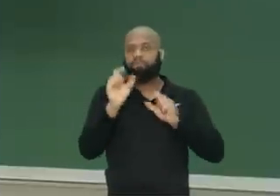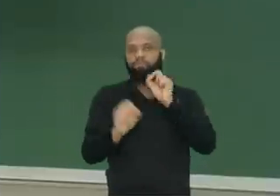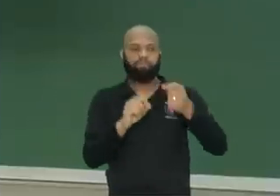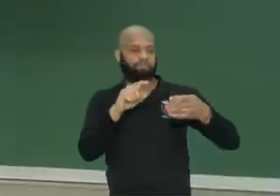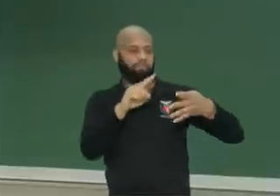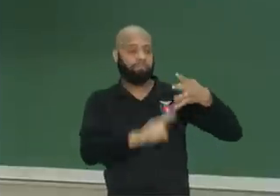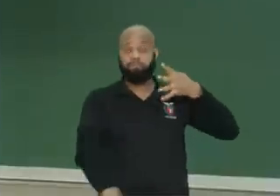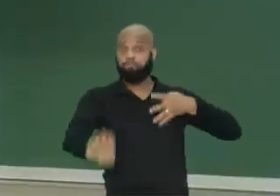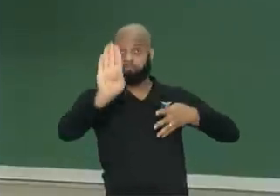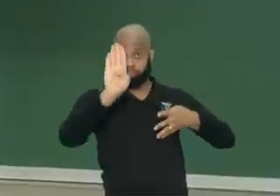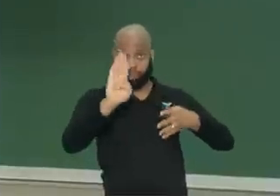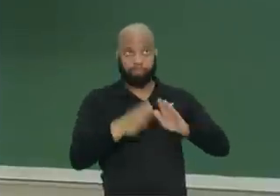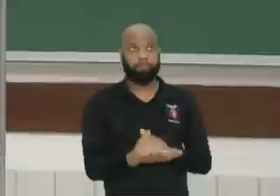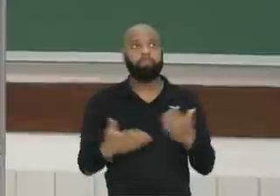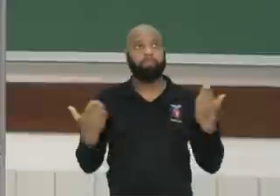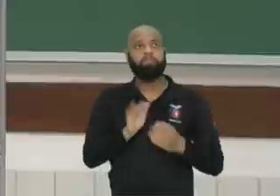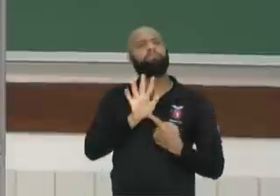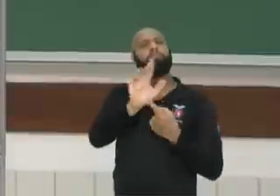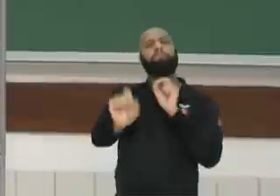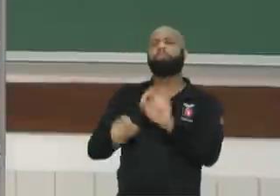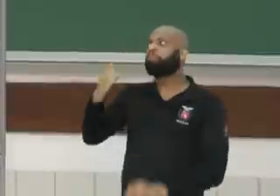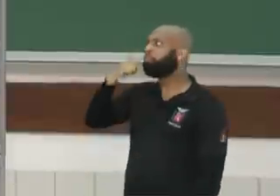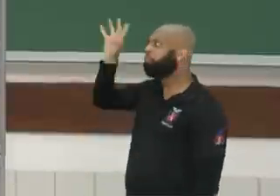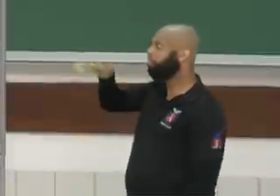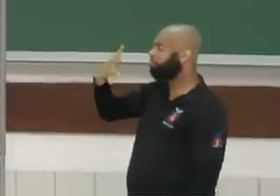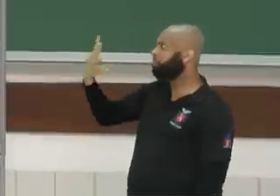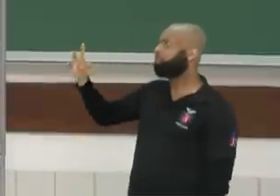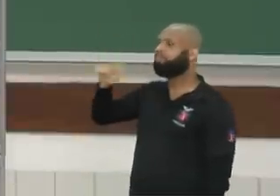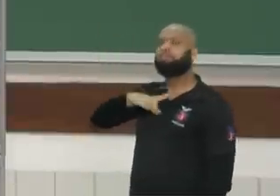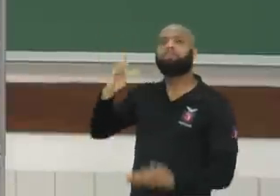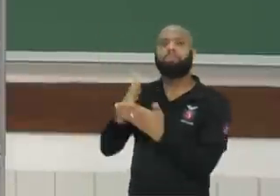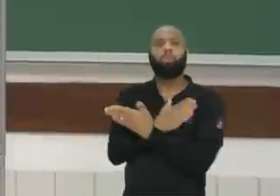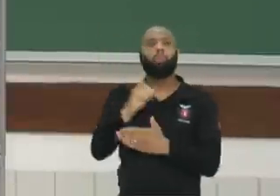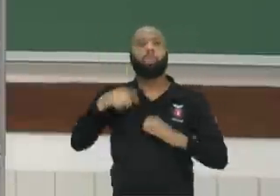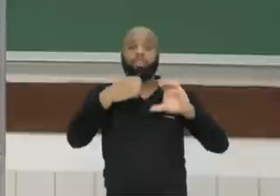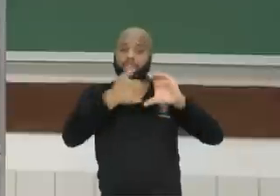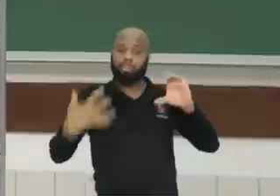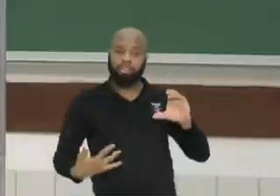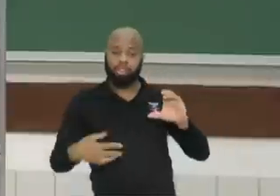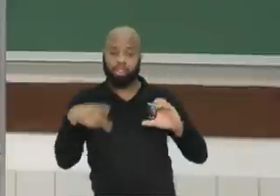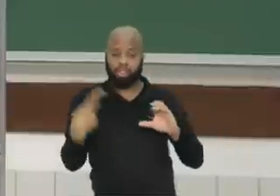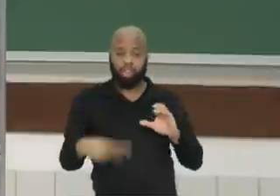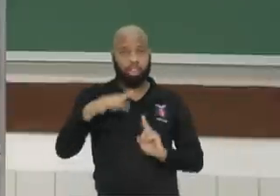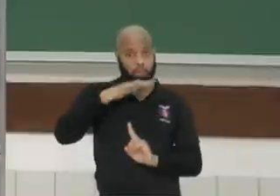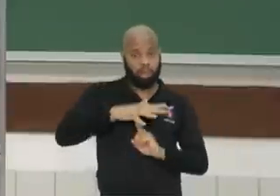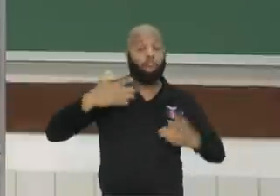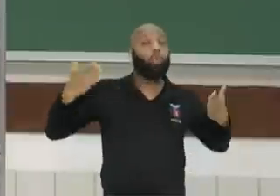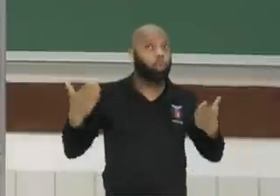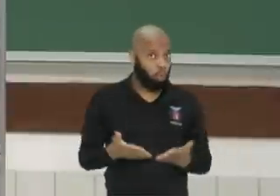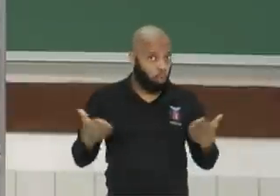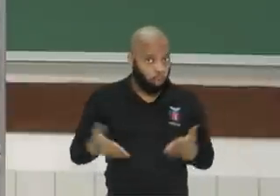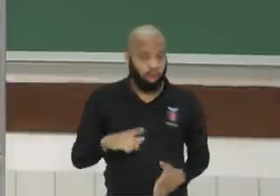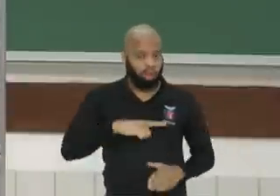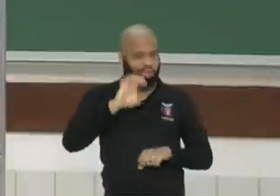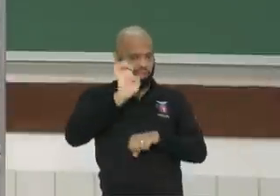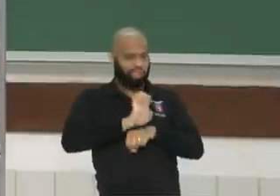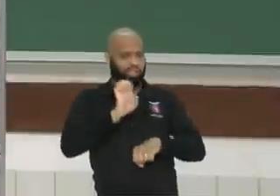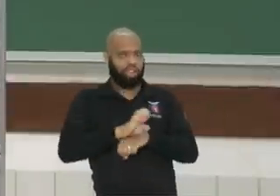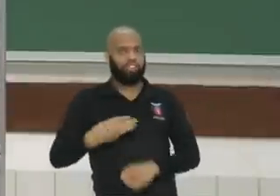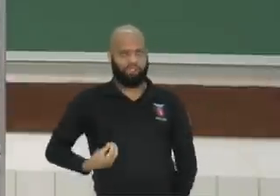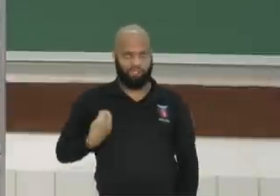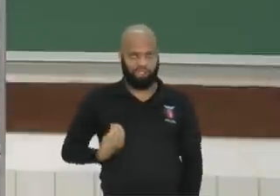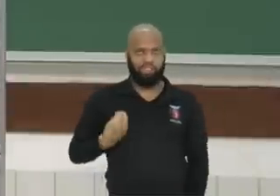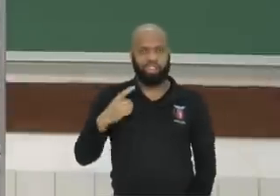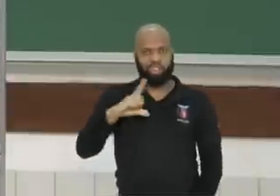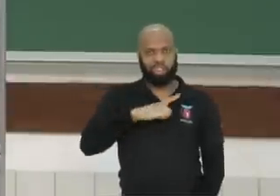B. Eu trago aqui para vocês uma tabela de algumas características do Paraná nos dias de hoje, né? Esse nosso estado onde a gente vive,